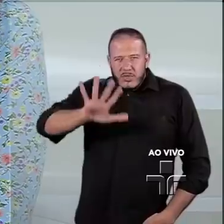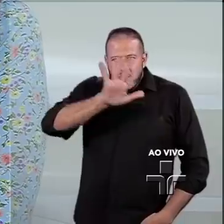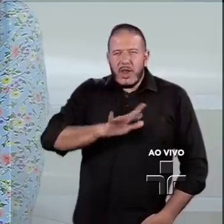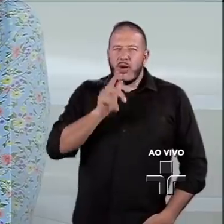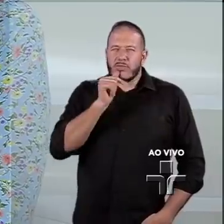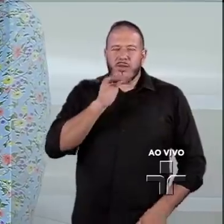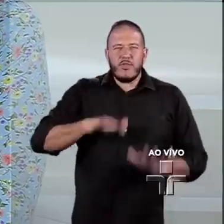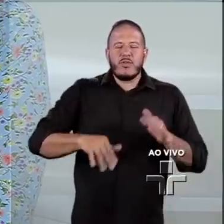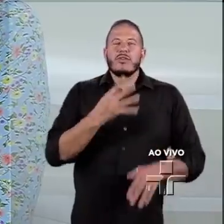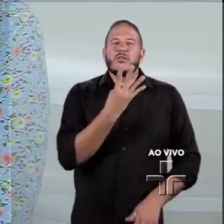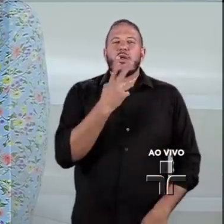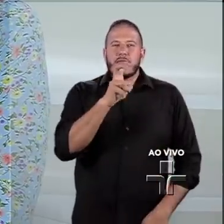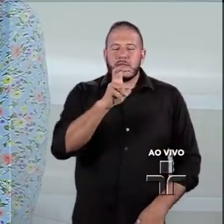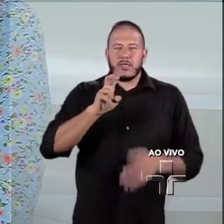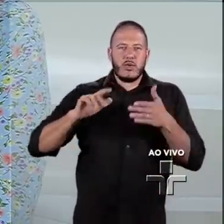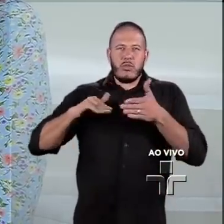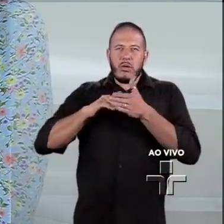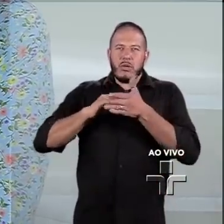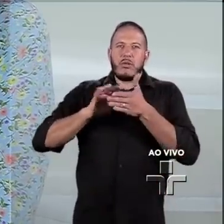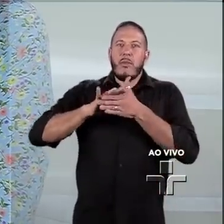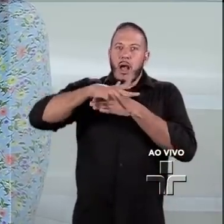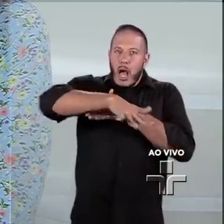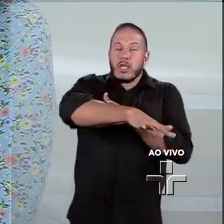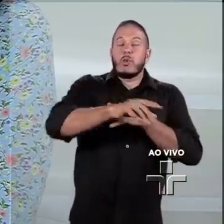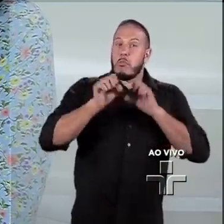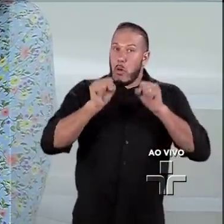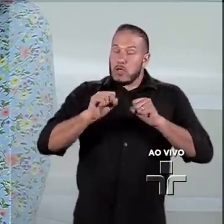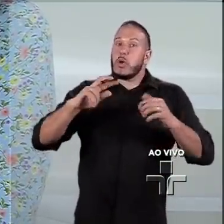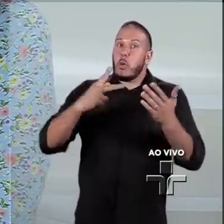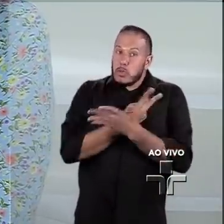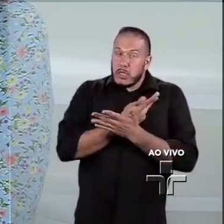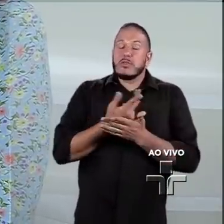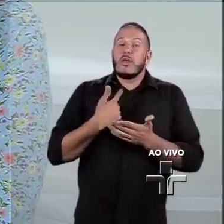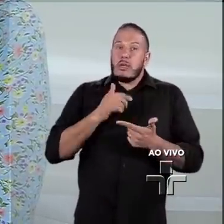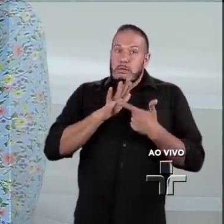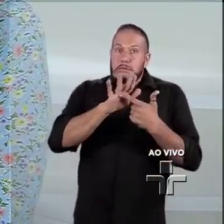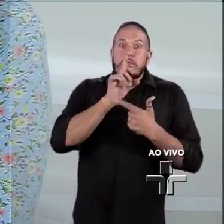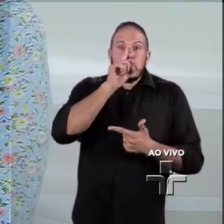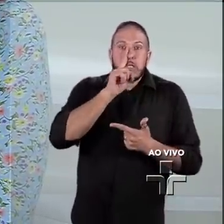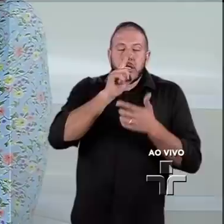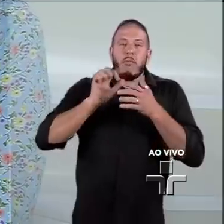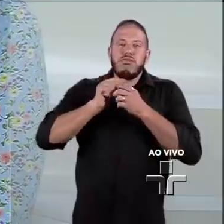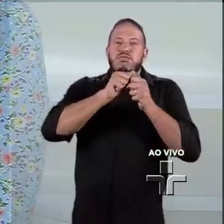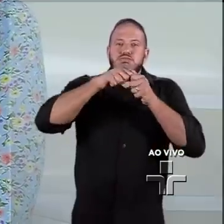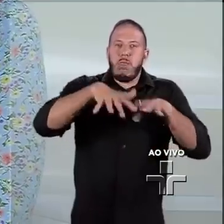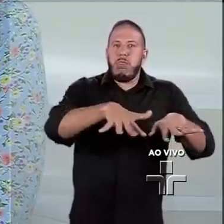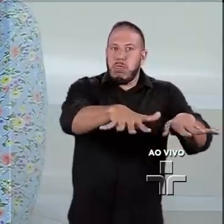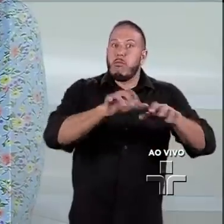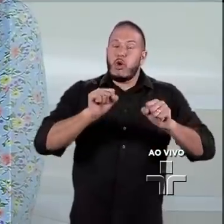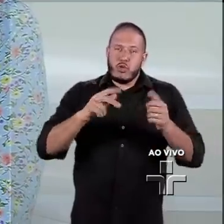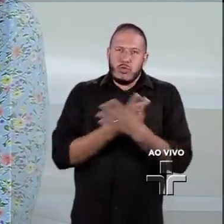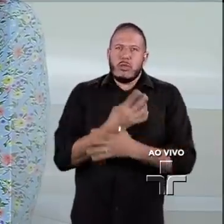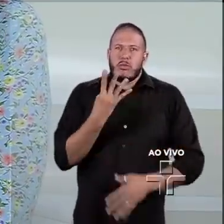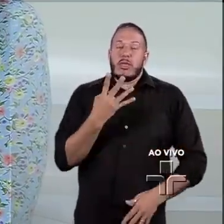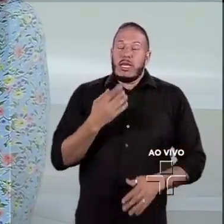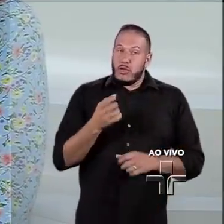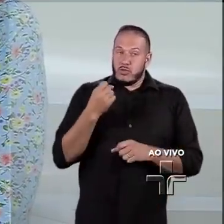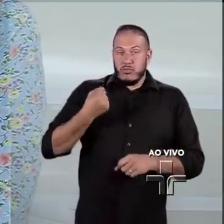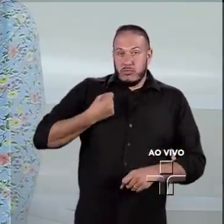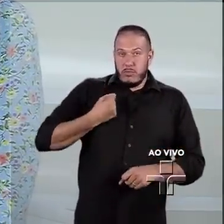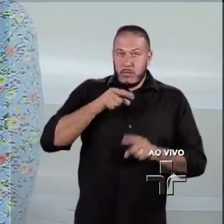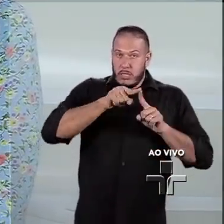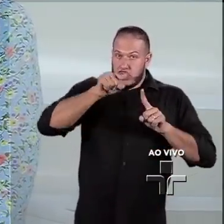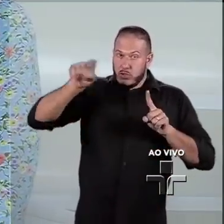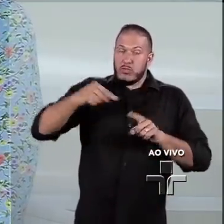menos 45 barragens do Brasil estão vulneráveis e podem apresentar risco de rompimento. São números de 2017 e